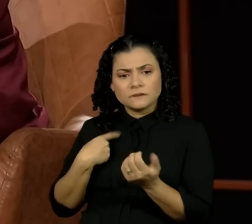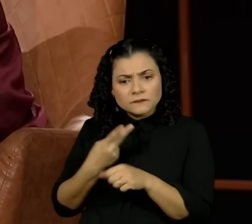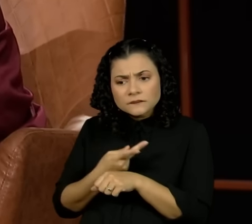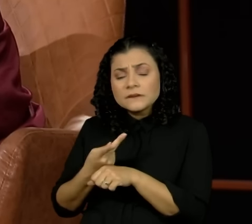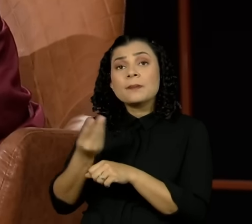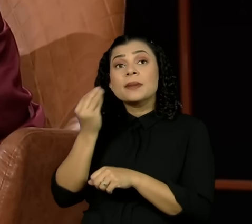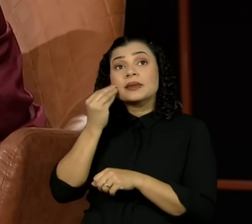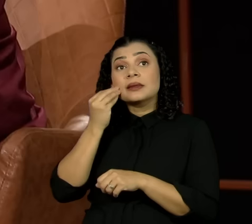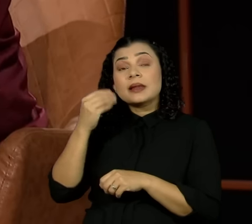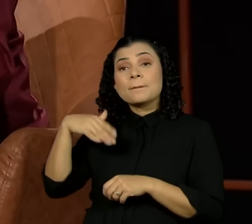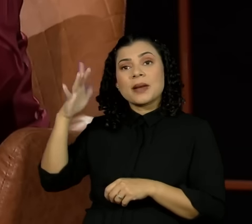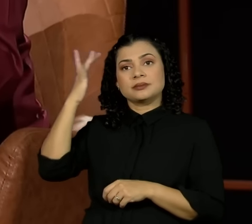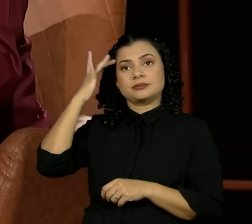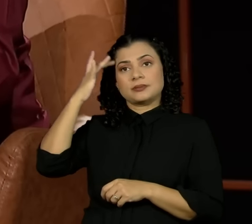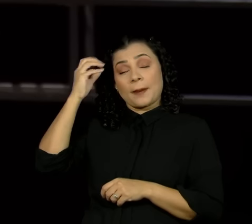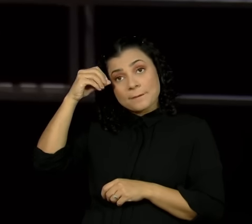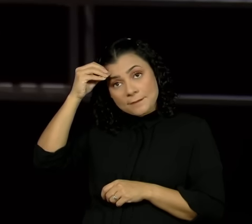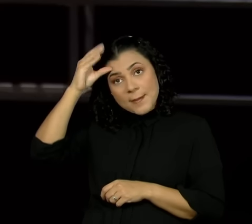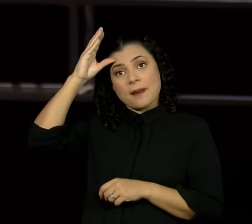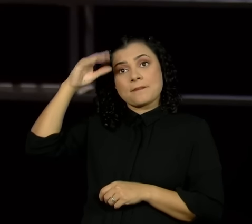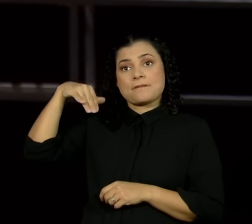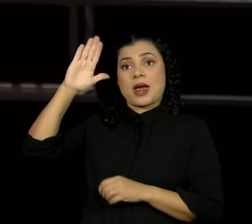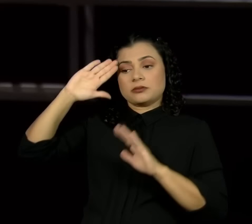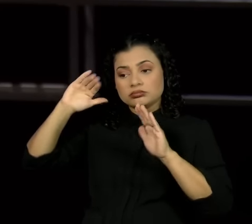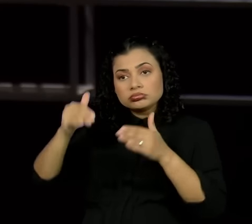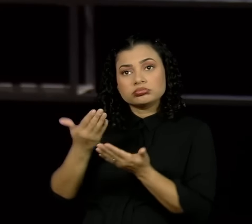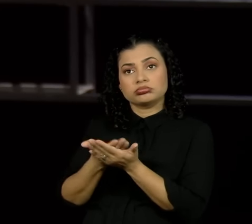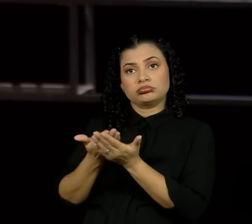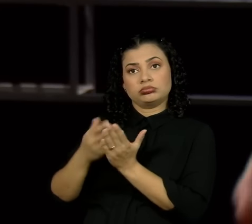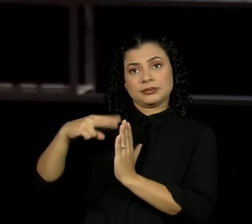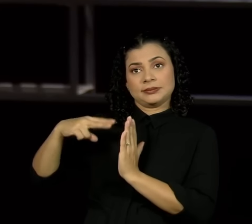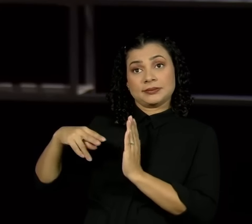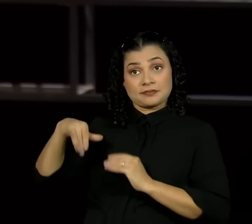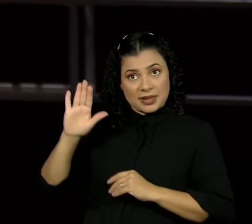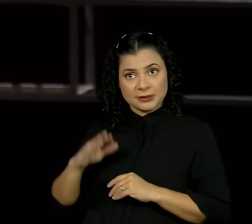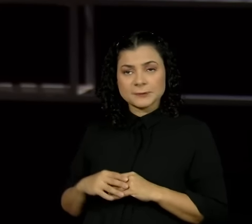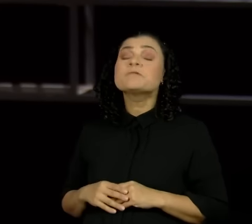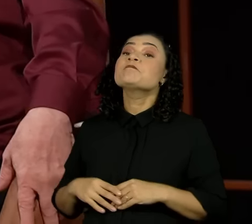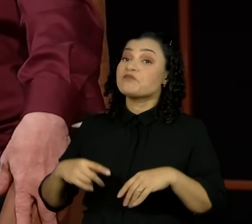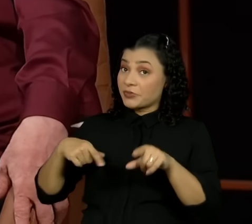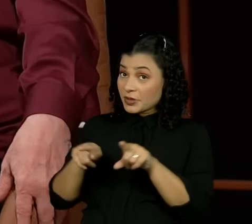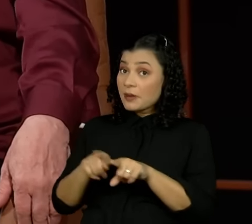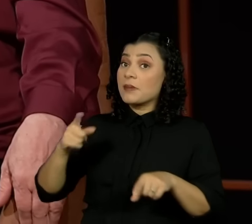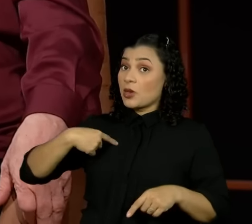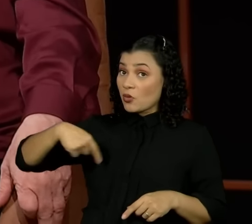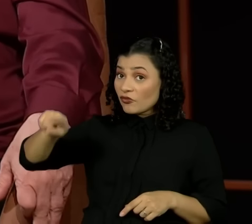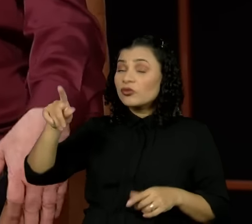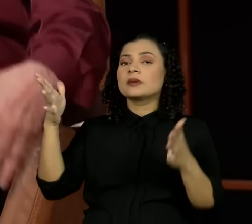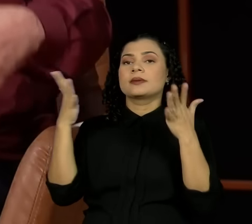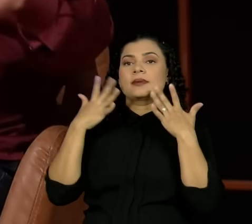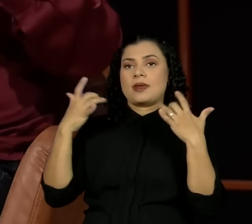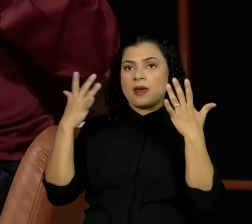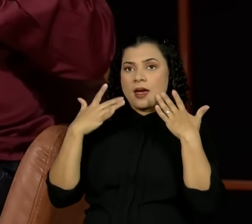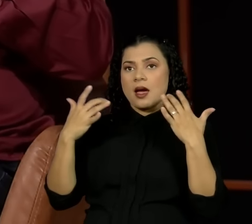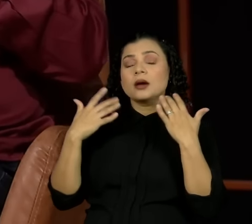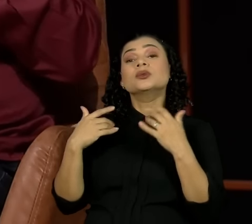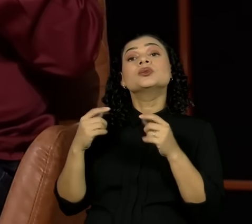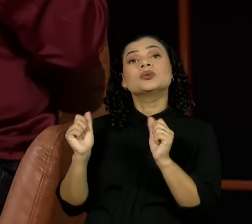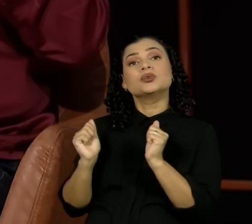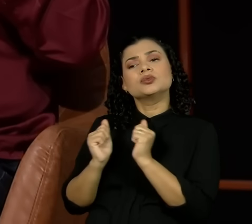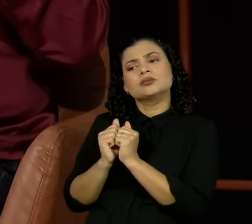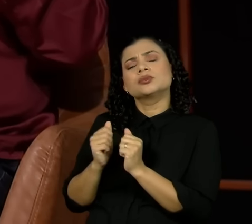mais intelectual, tá? Mais intelectual. Aí também eu fui fazer teatro amador com,